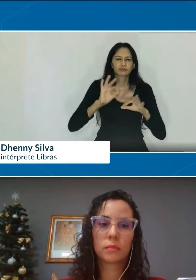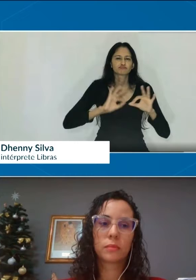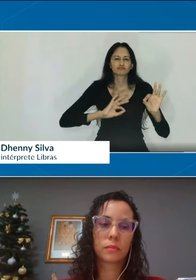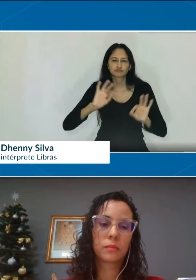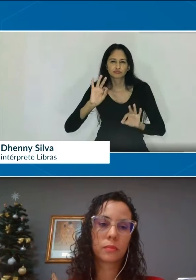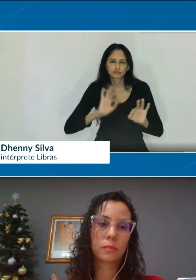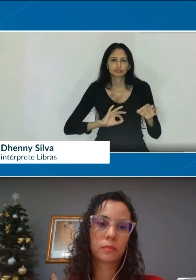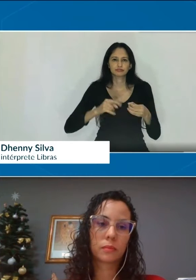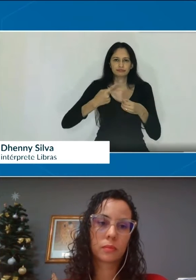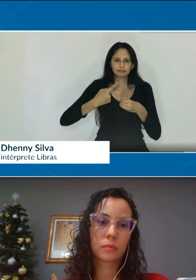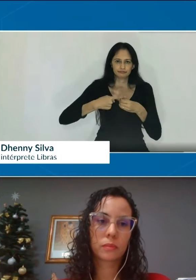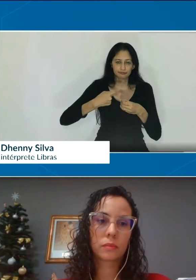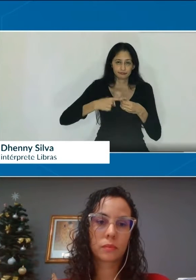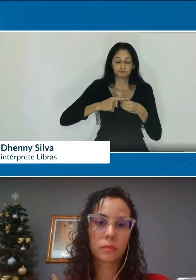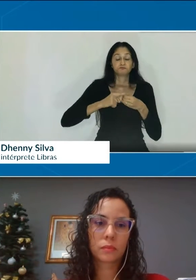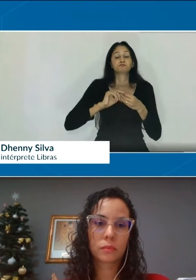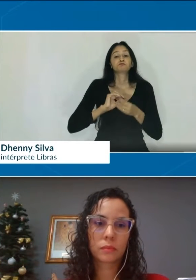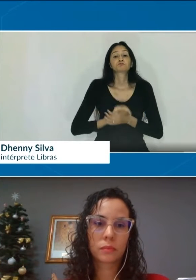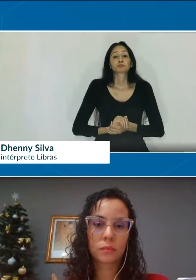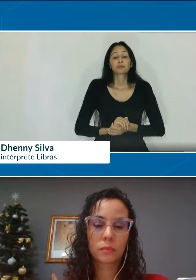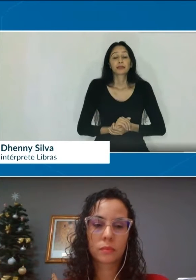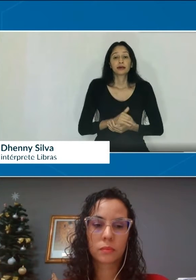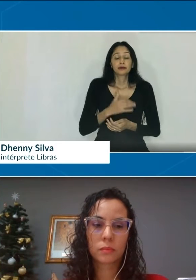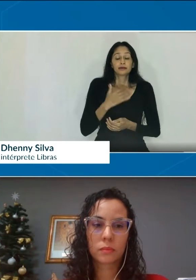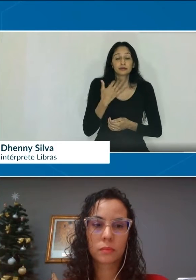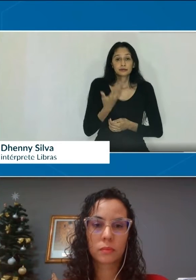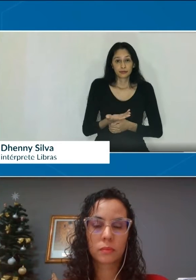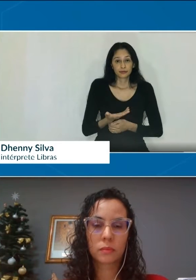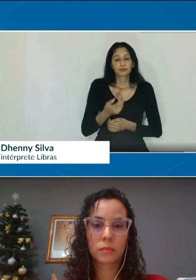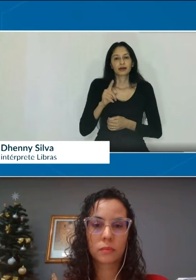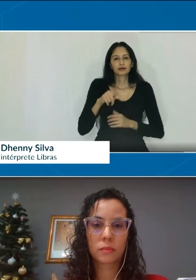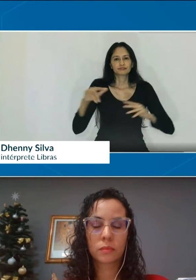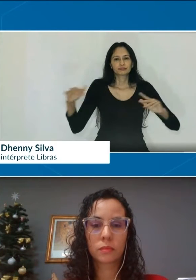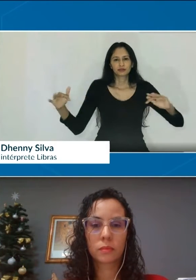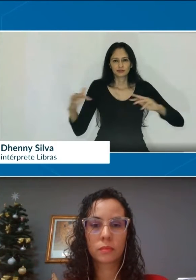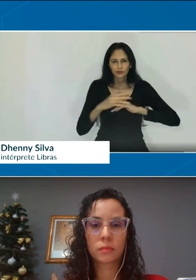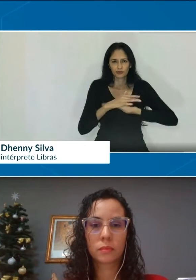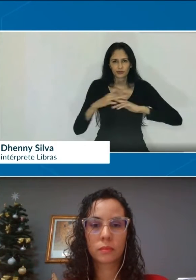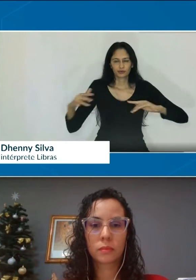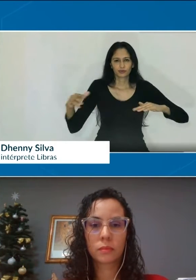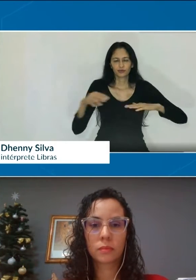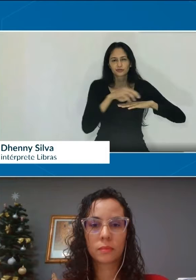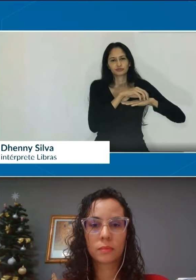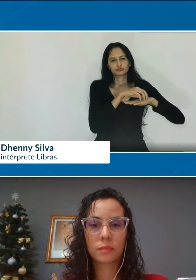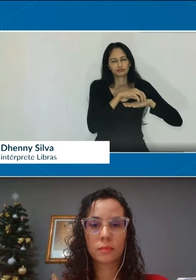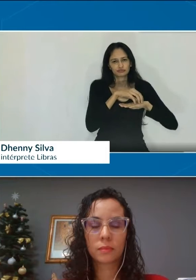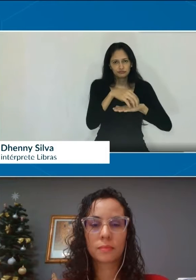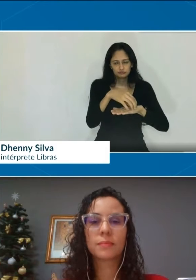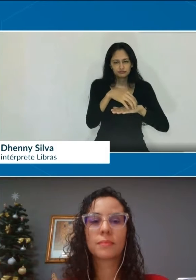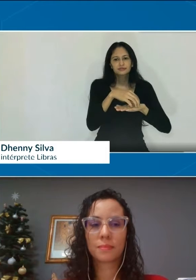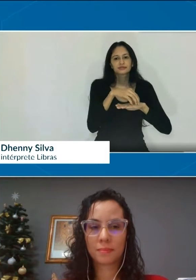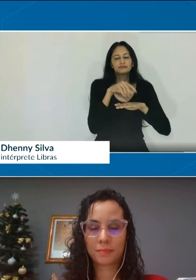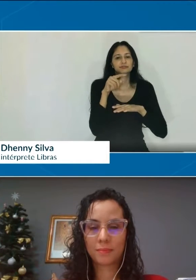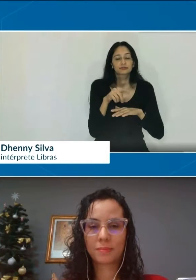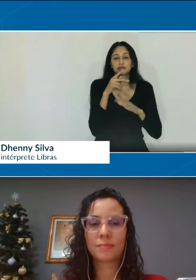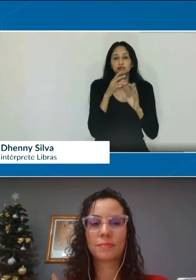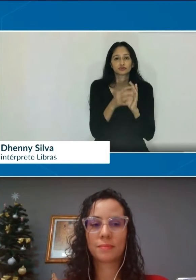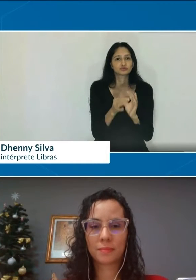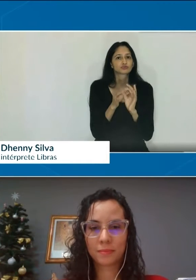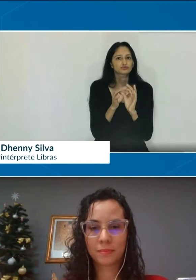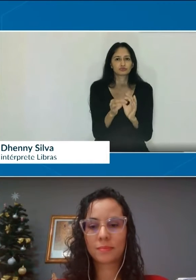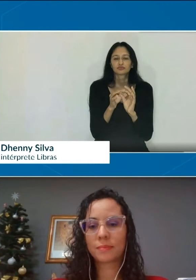urbano, e aí a gente está falando de transporte, mobilidade, parece que as duas coisas elas estão ali andando juntas,